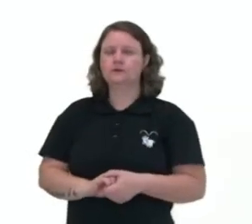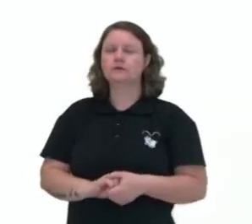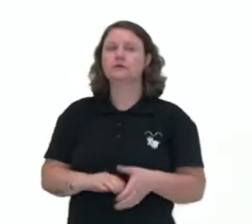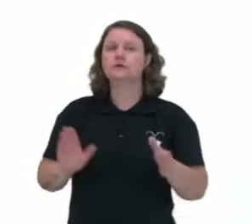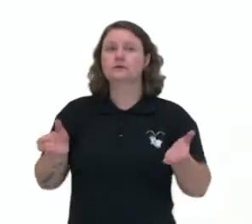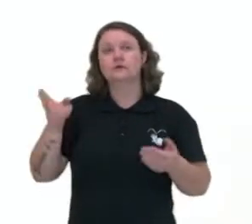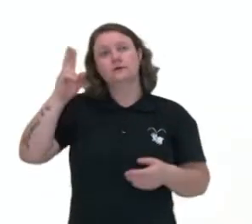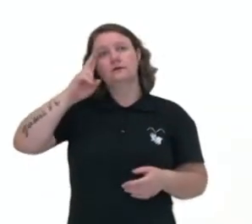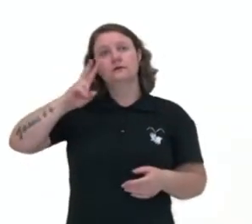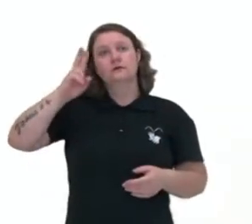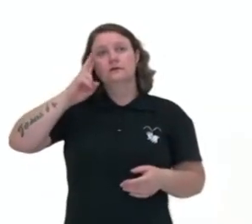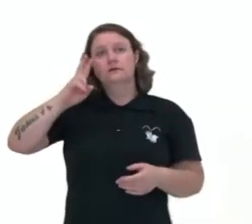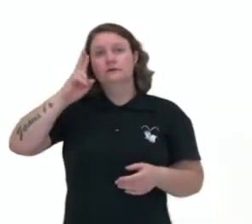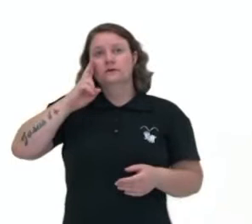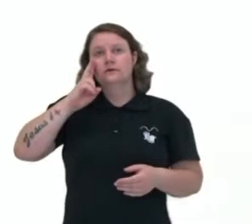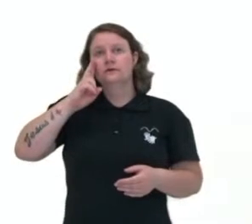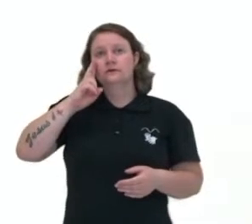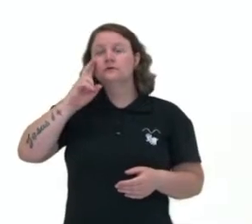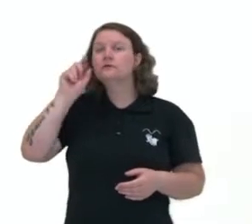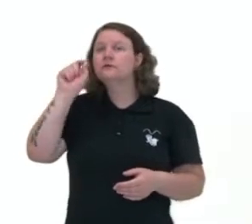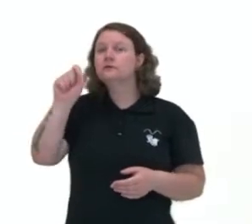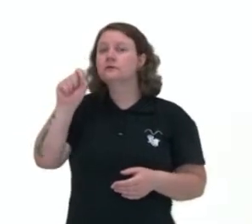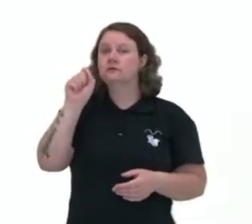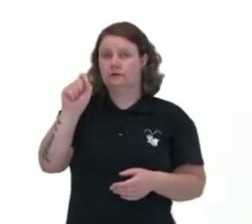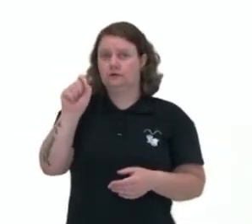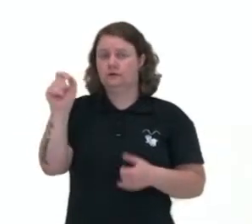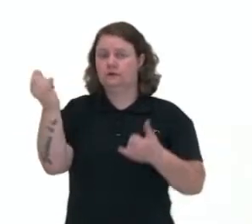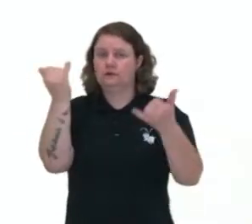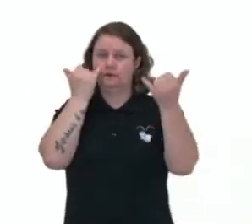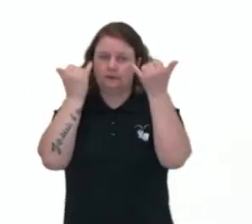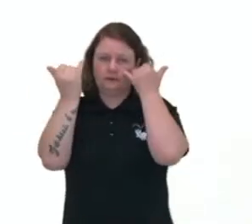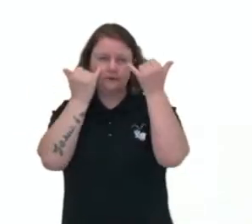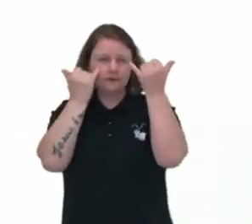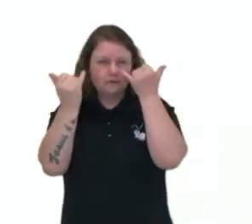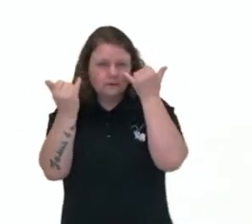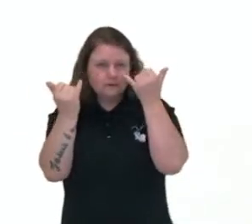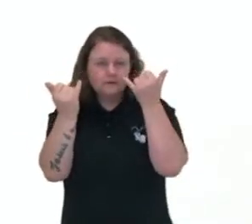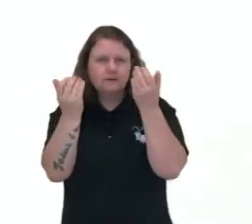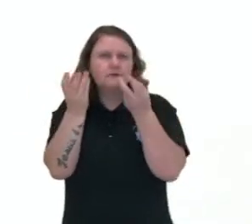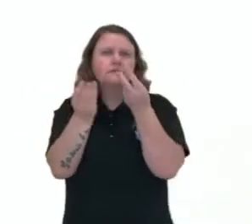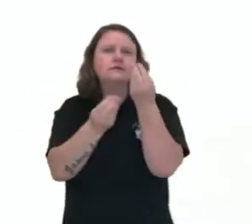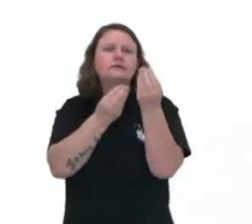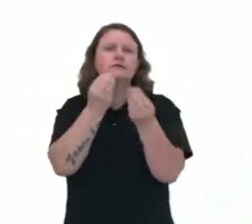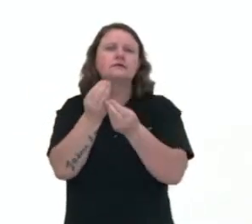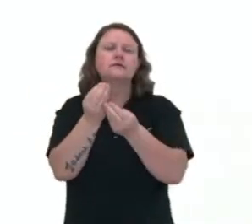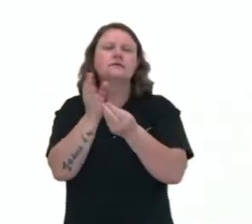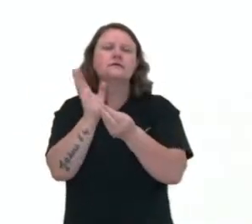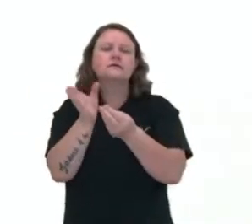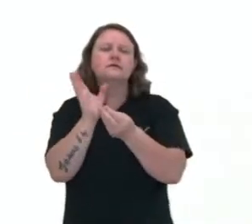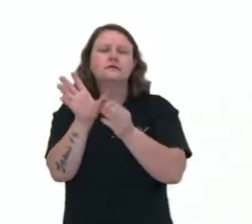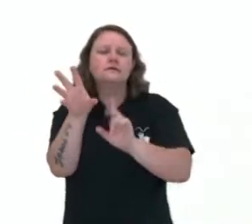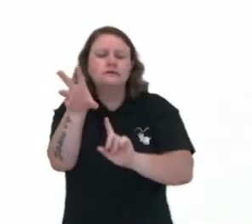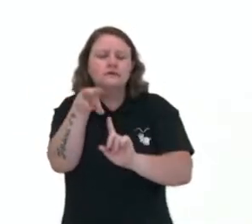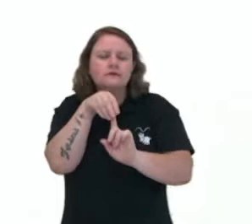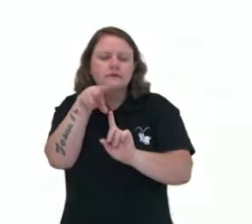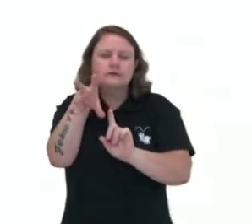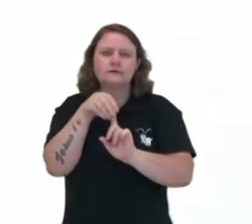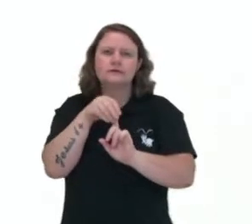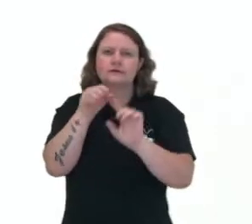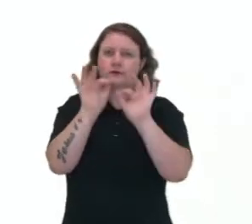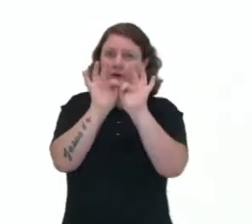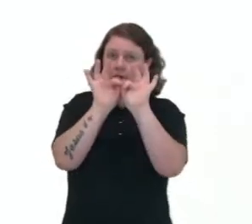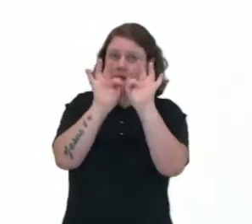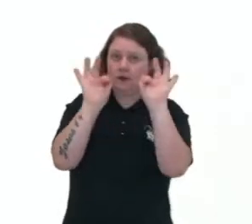Vamos relembrar, vamos começar aqui relembrando algumas informações, né? Como nós já aprendemos, quando uma